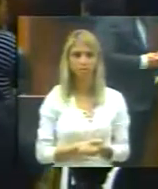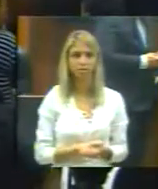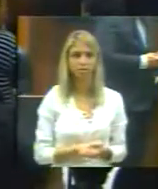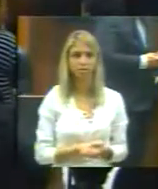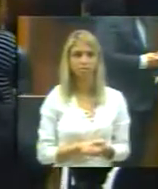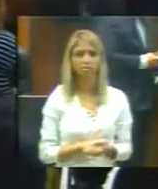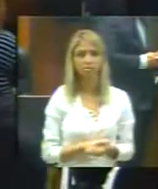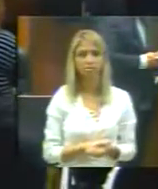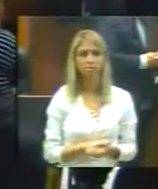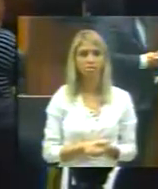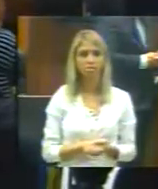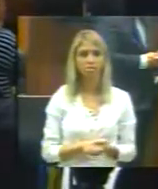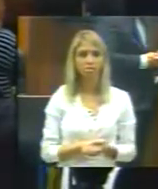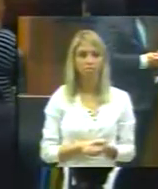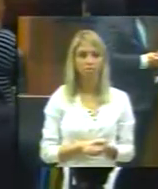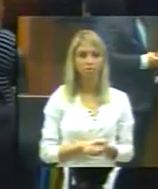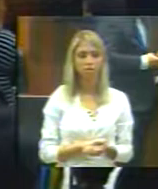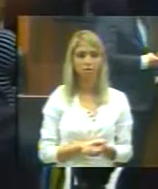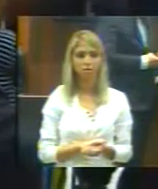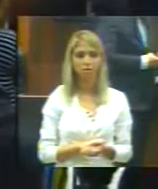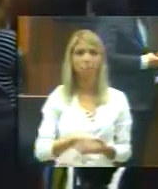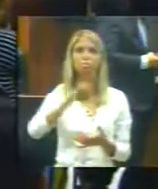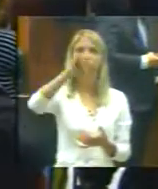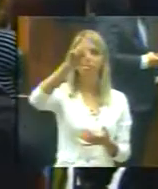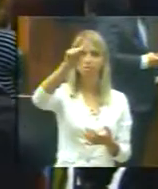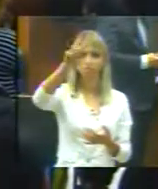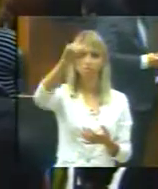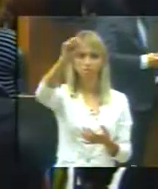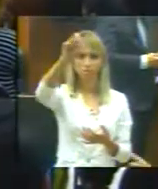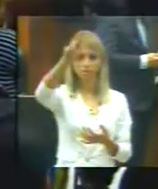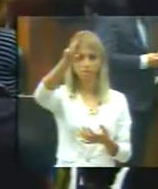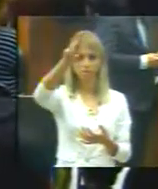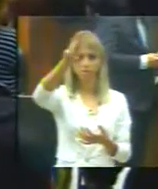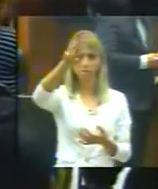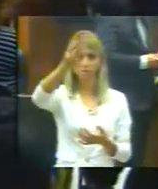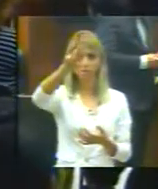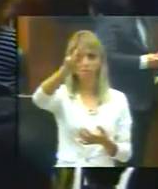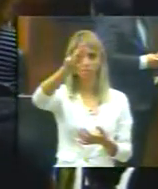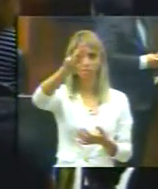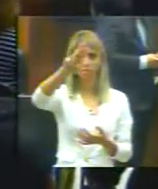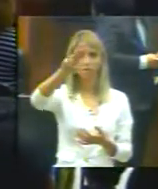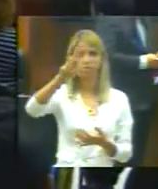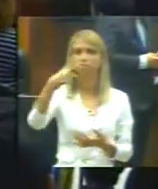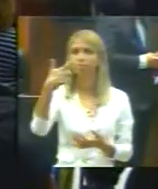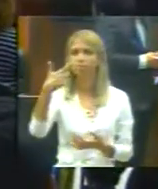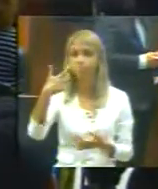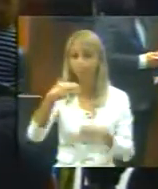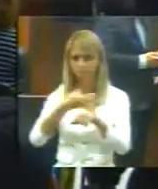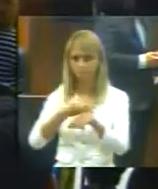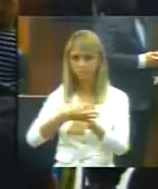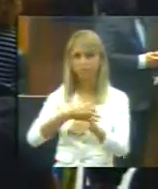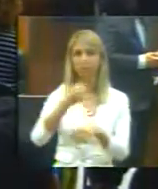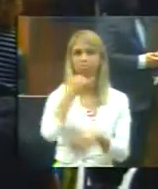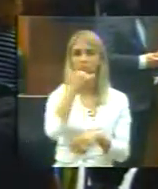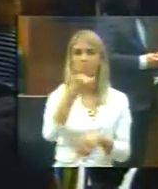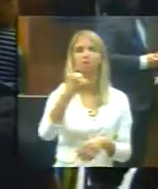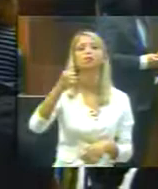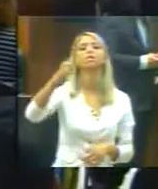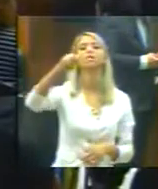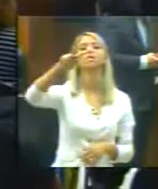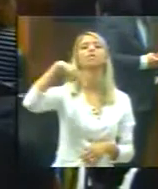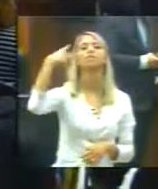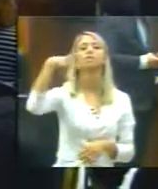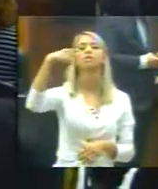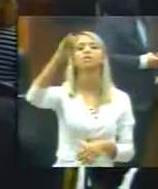Com a palavra, o nobre vereador Igor Rangel. Não se encontra. Com a palavra, o nobre vereador